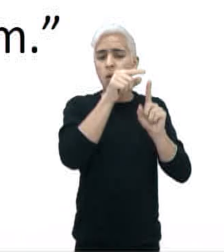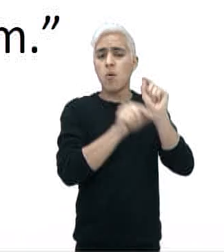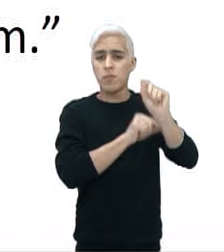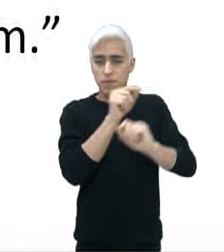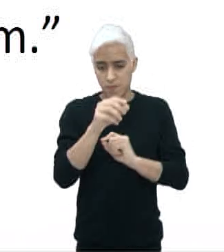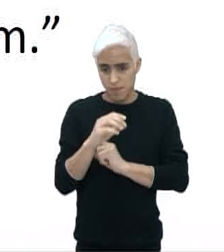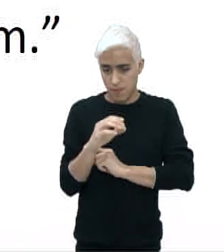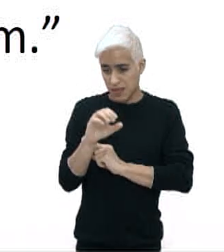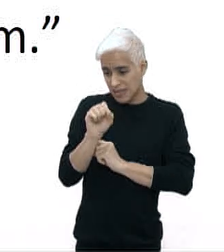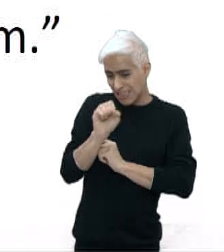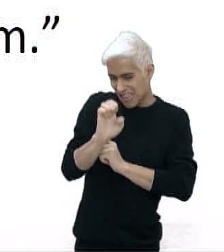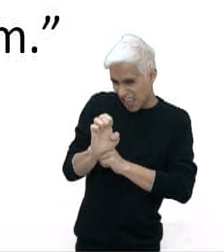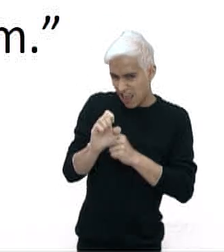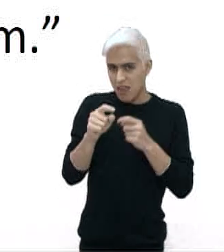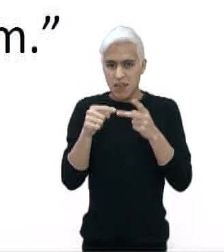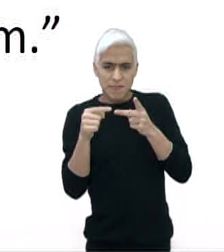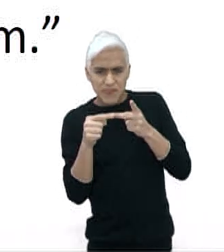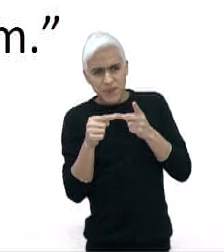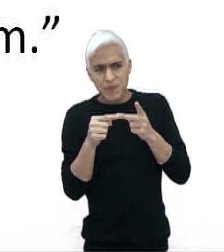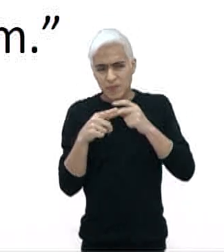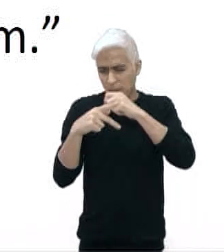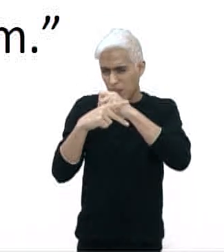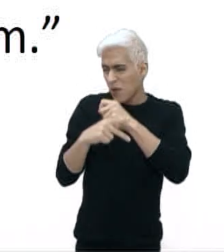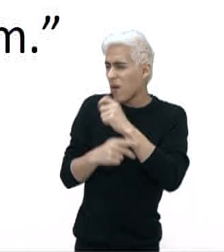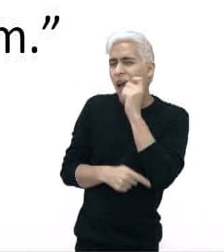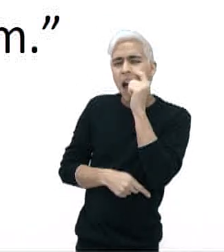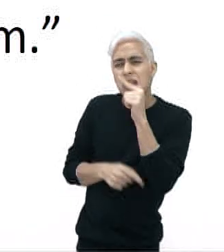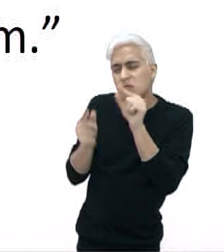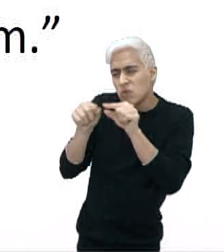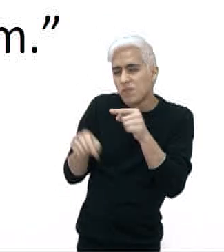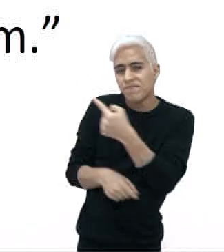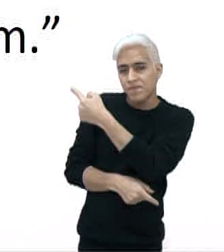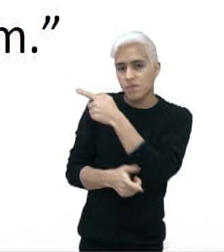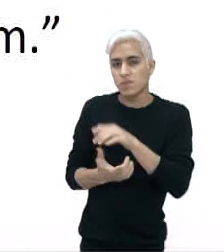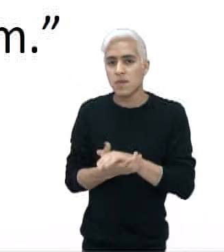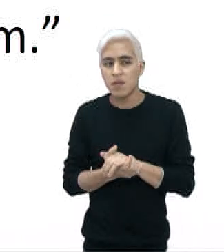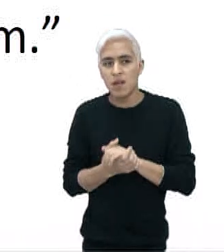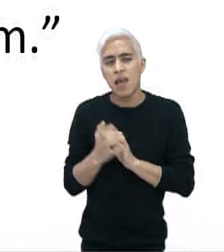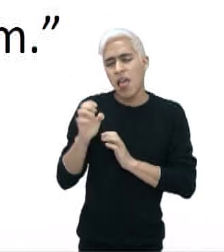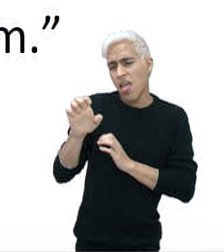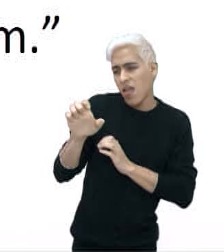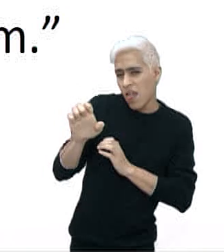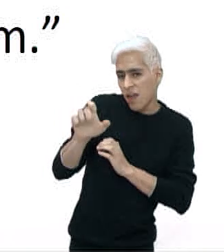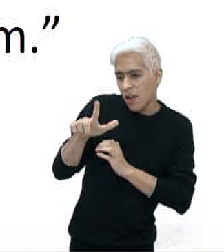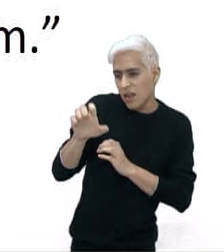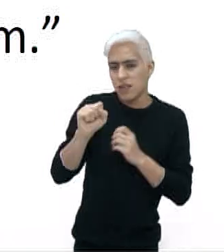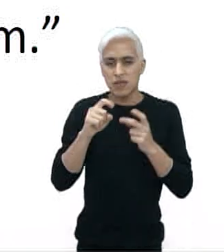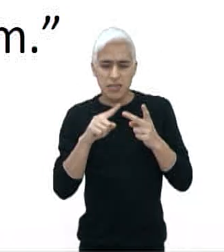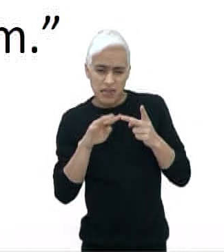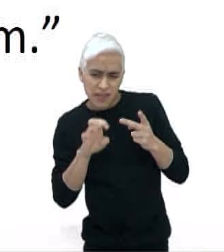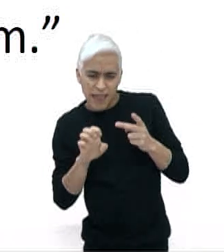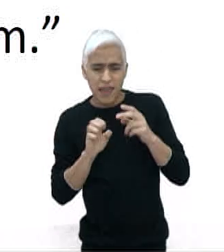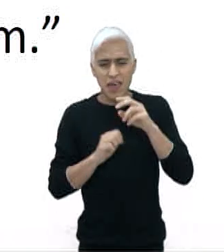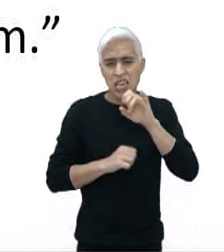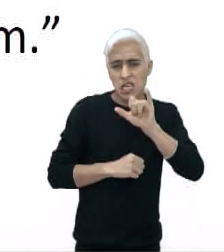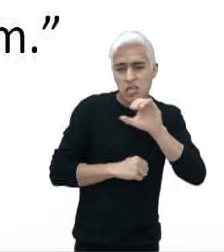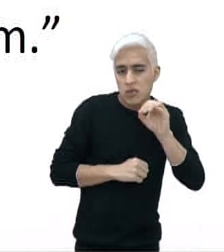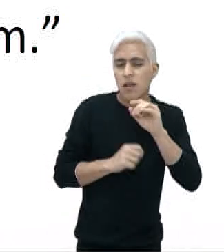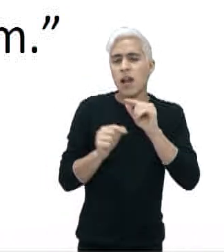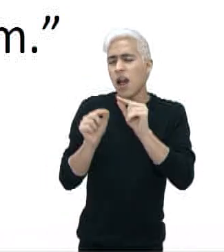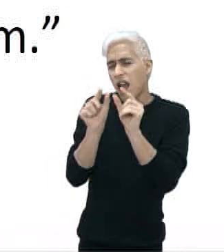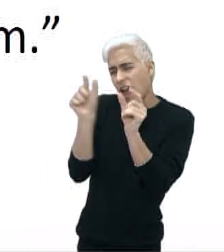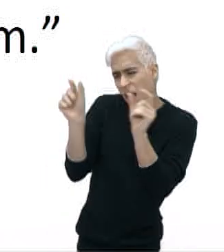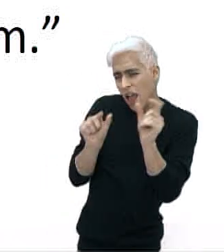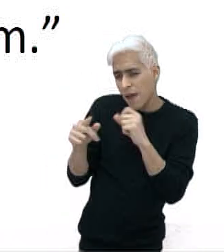aqui, o se, esses pronomes que eu destaquei apenas, tá? O se, eles, te e isso.